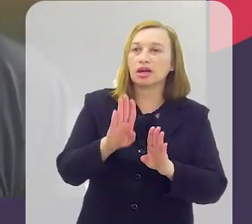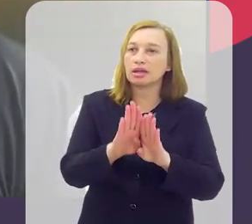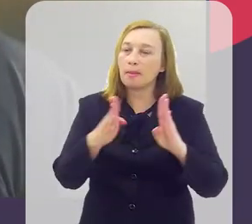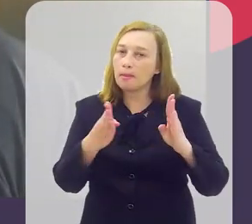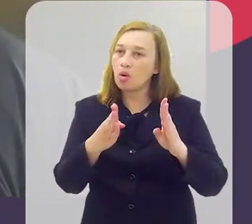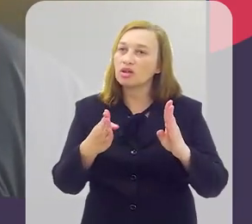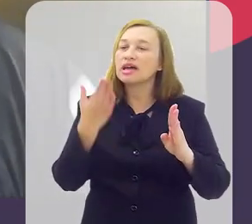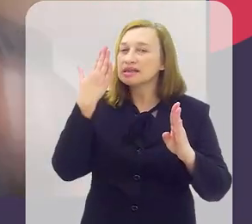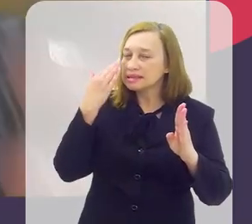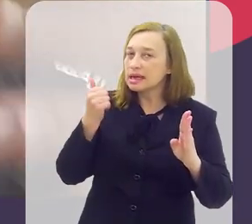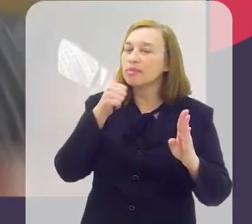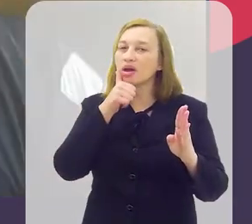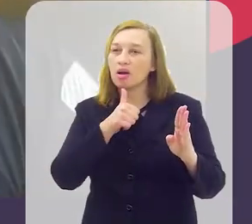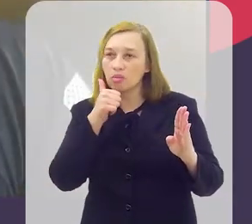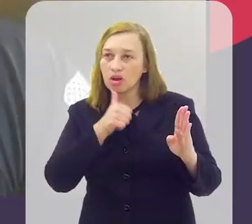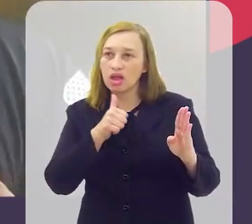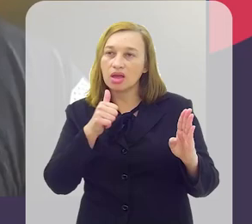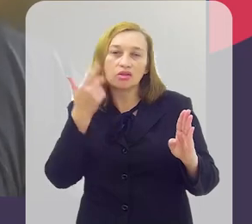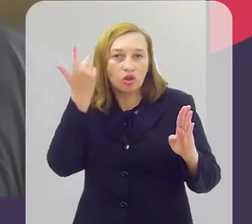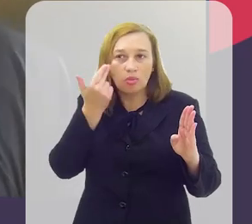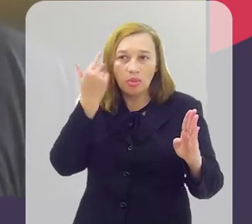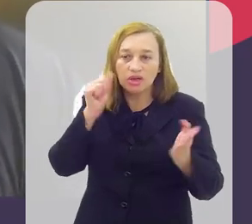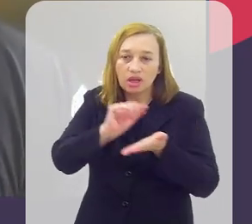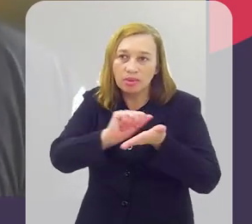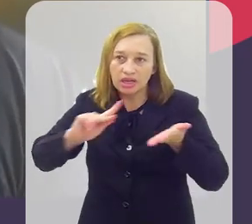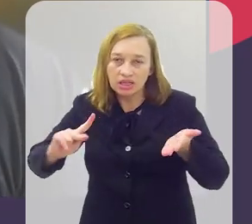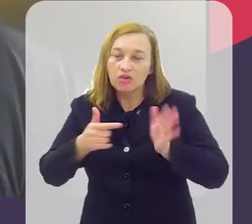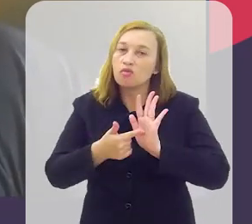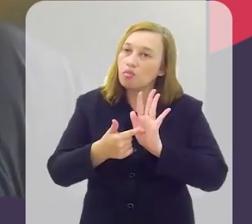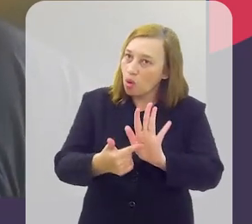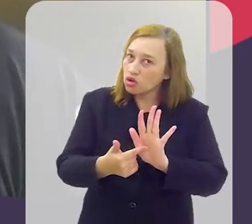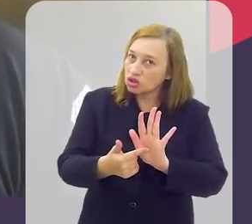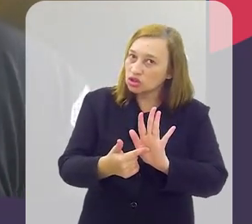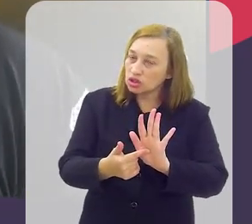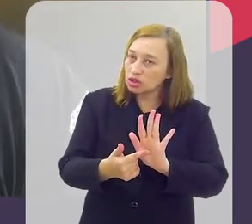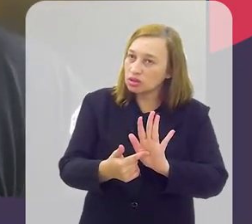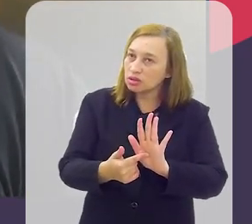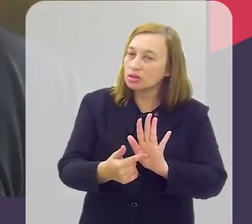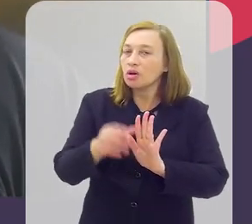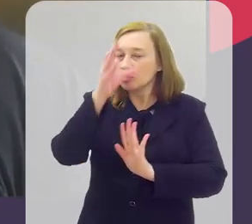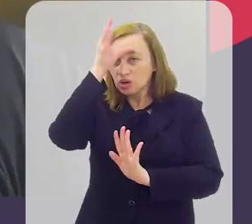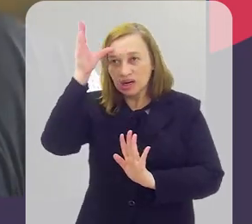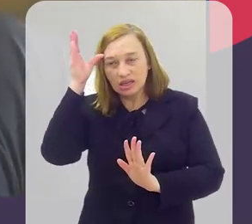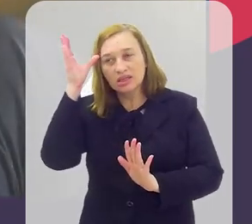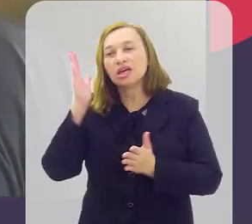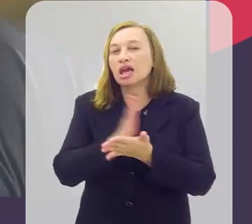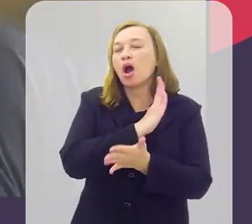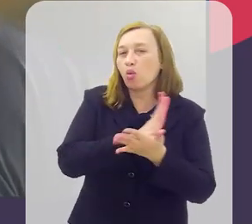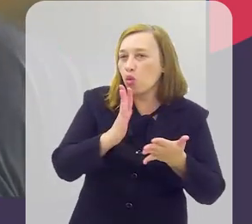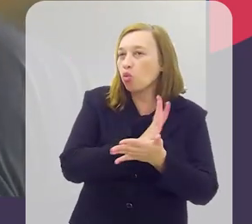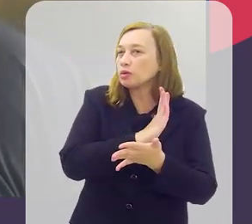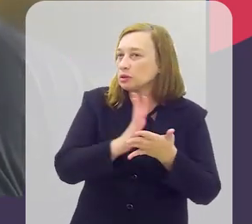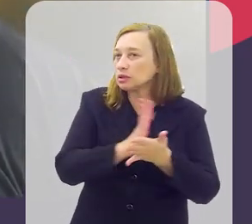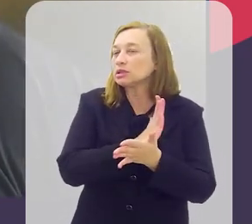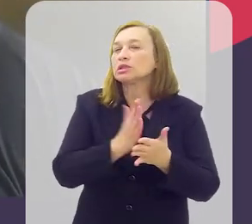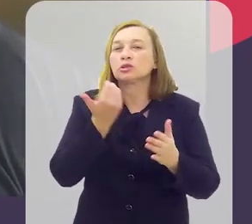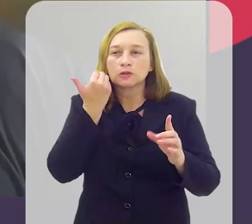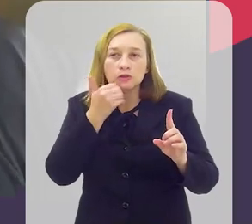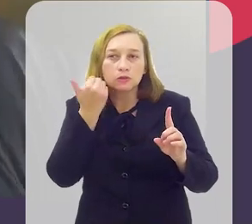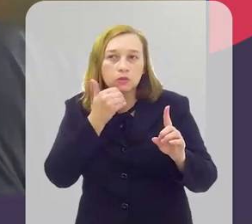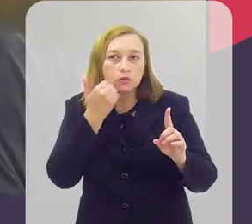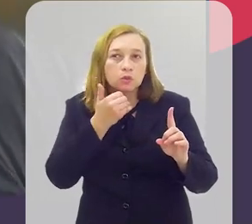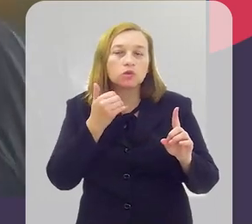ali. Geralmente ele sabe que é uma mulher, que o aplicativo identifica isso para o cliente, e alguns